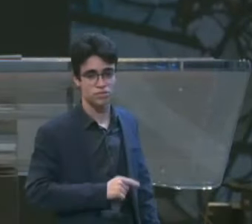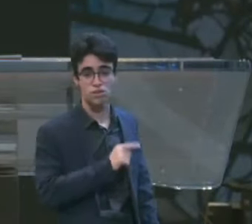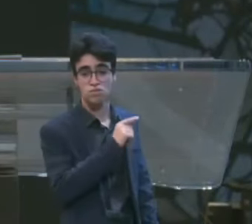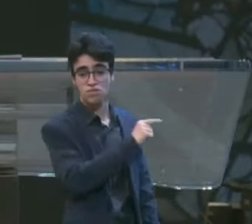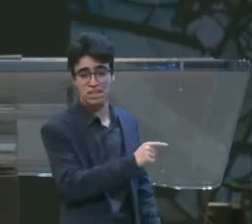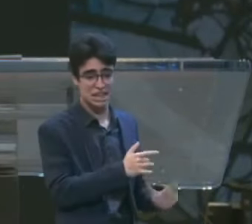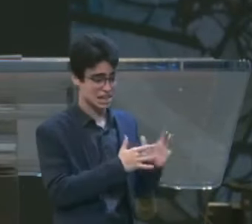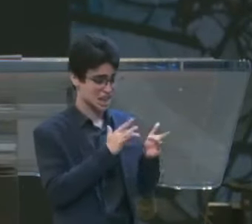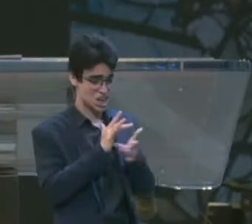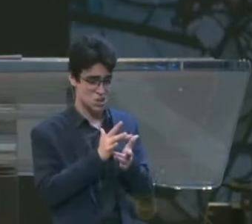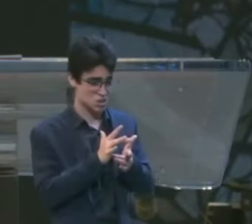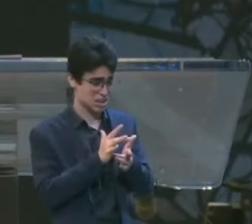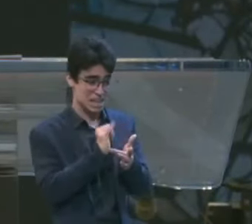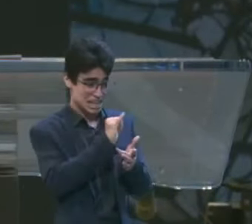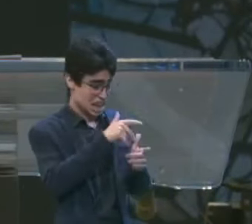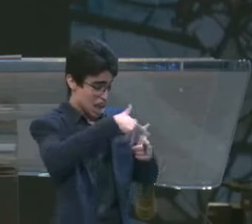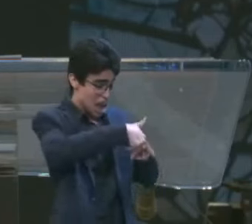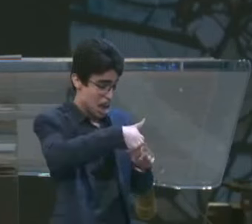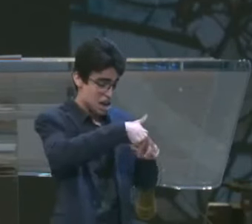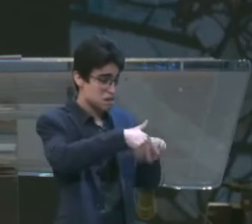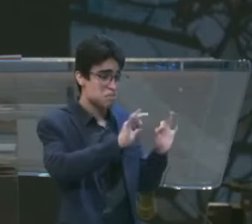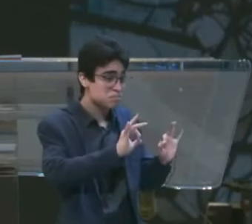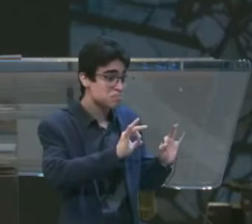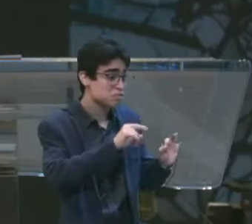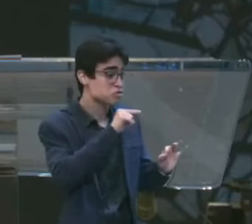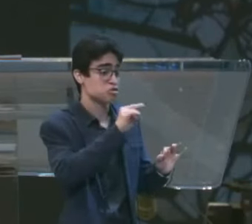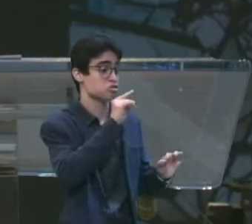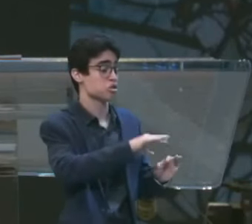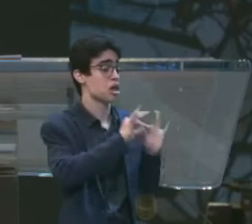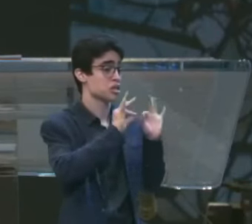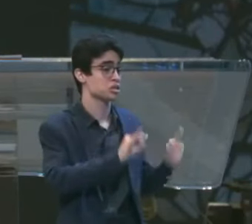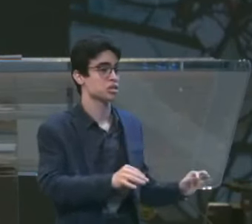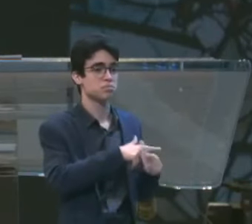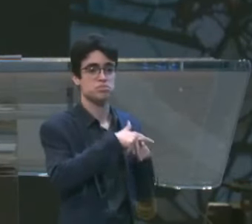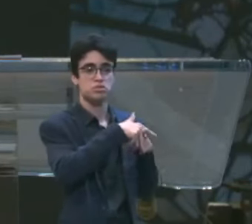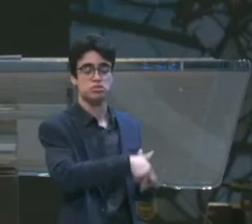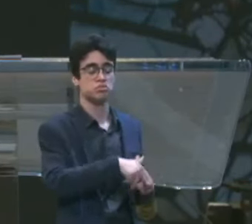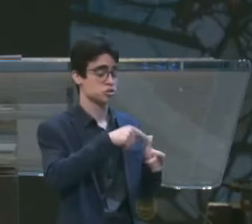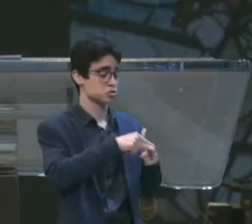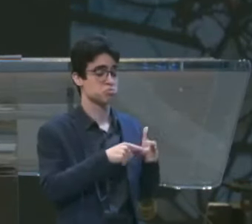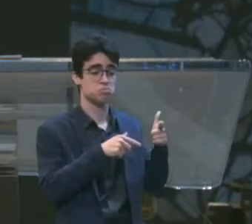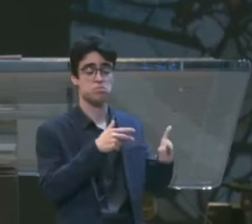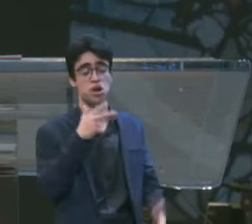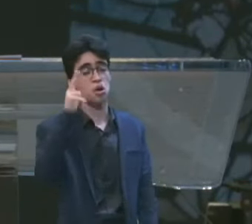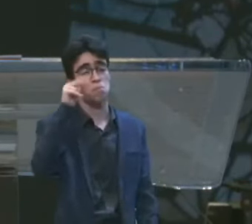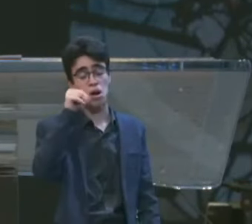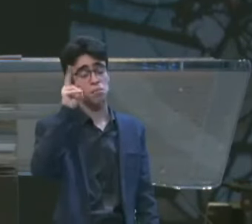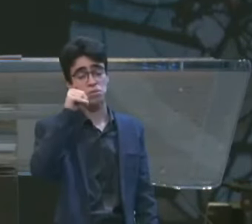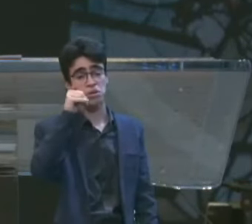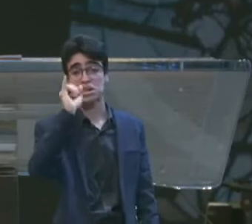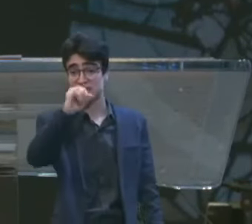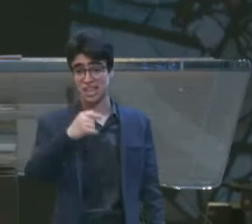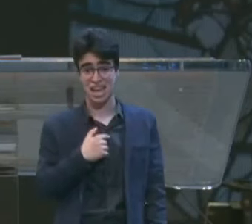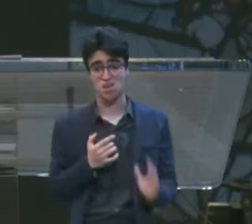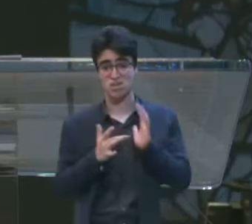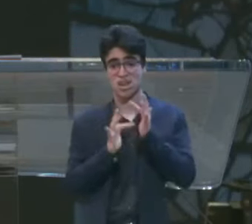sem Jesus é só um jumentinho. O homem sem Jesus, irmãos,